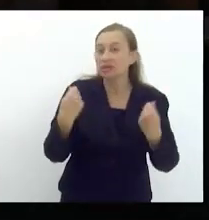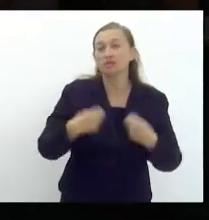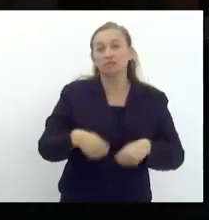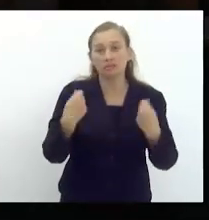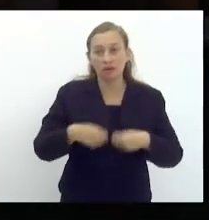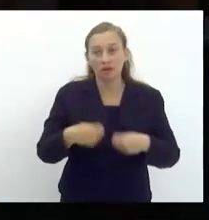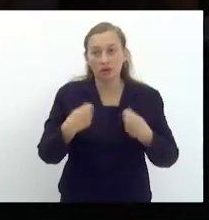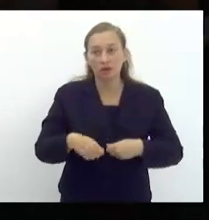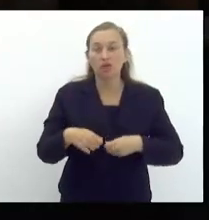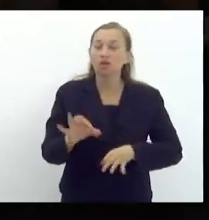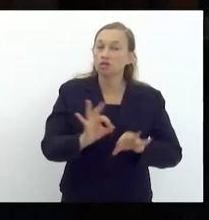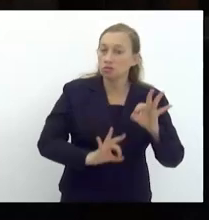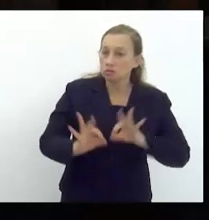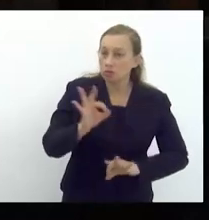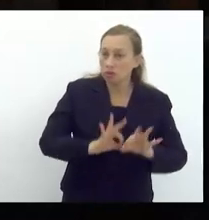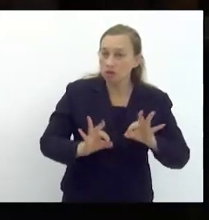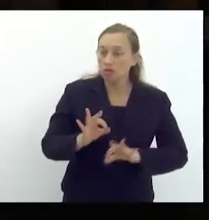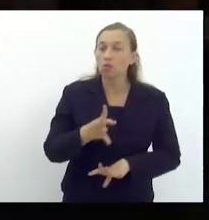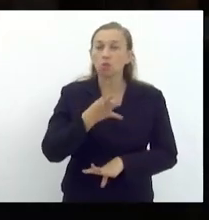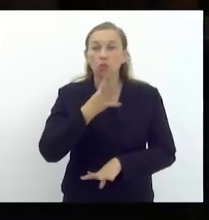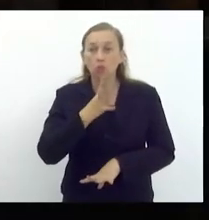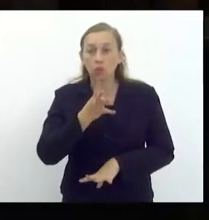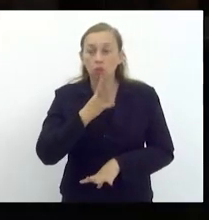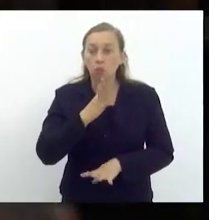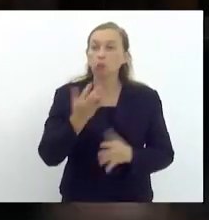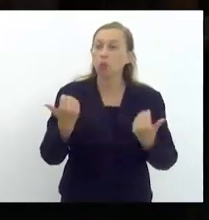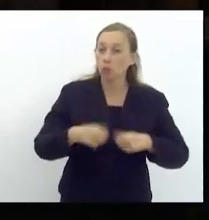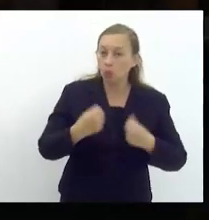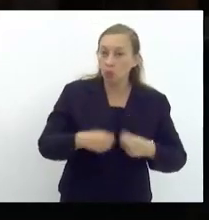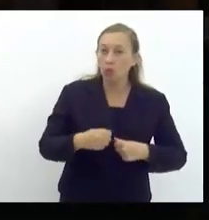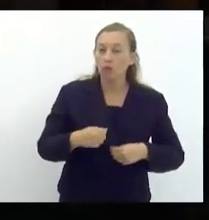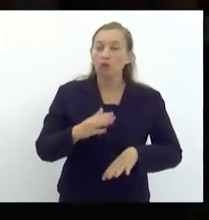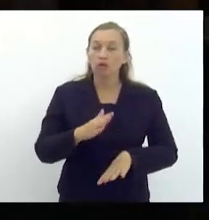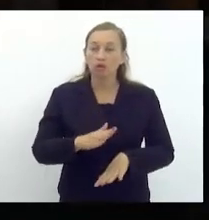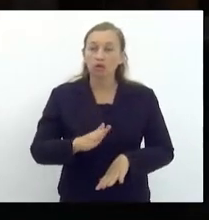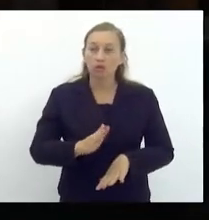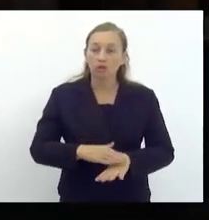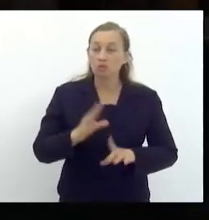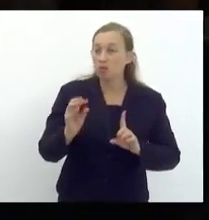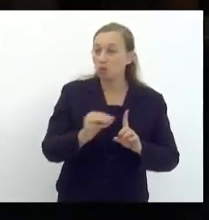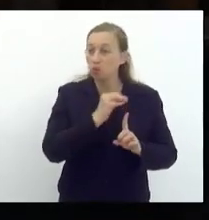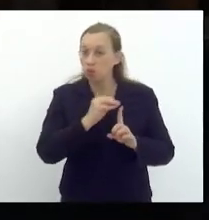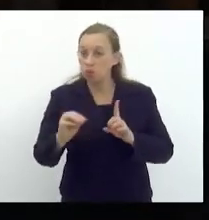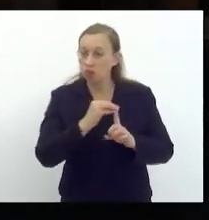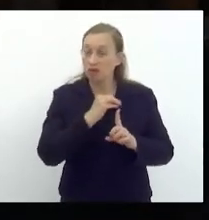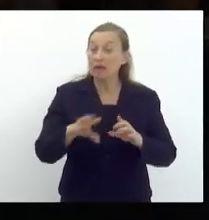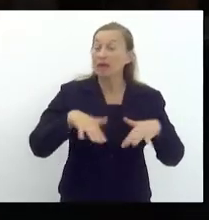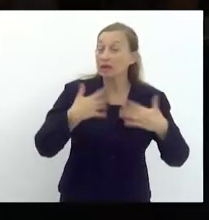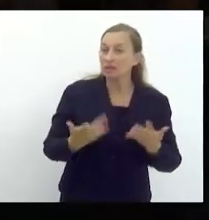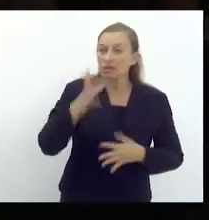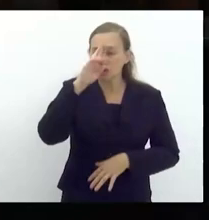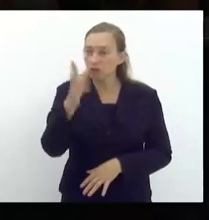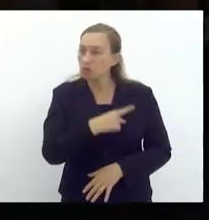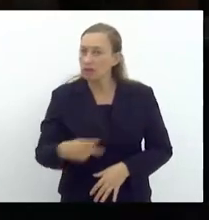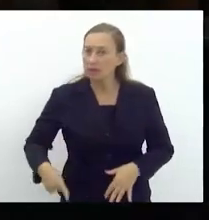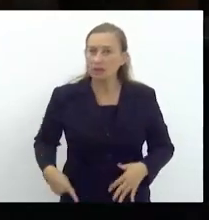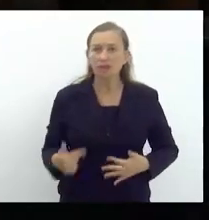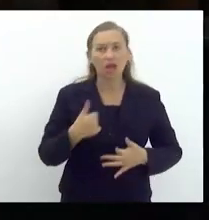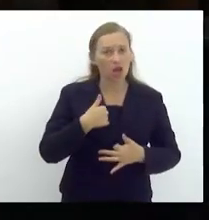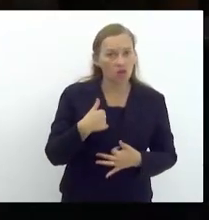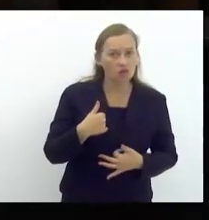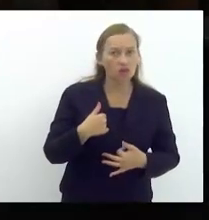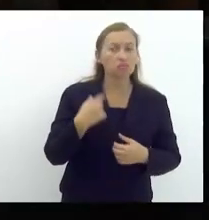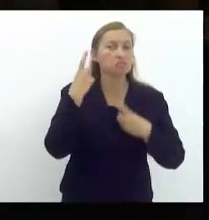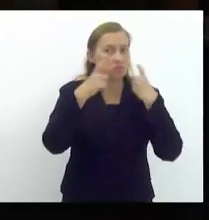de programas de reconhecimento da necessidade dos mais vulneráveis então senhor presidente eu fico realmente